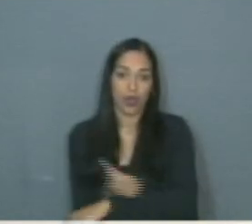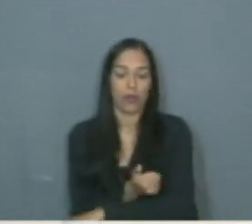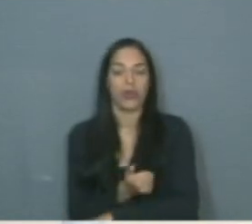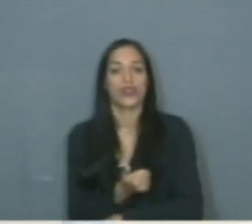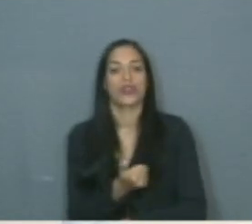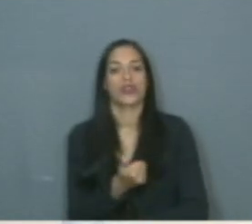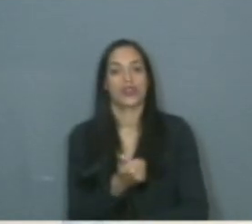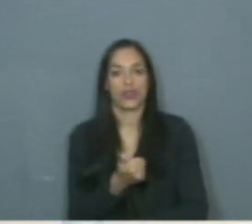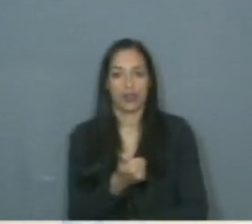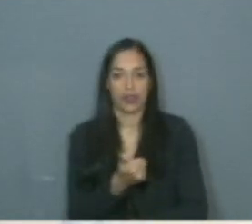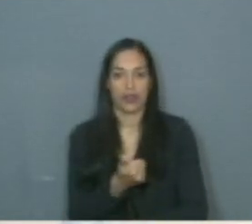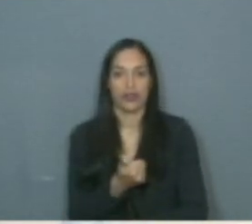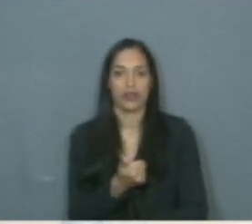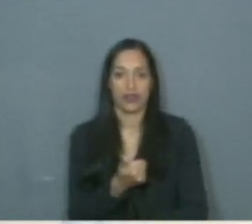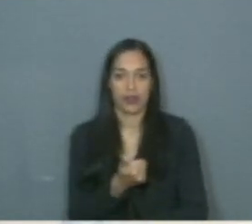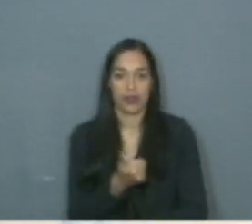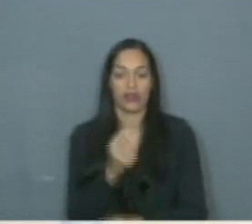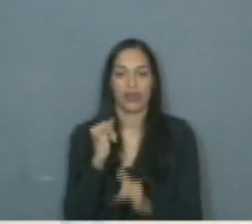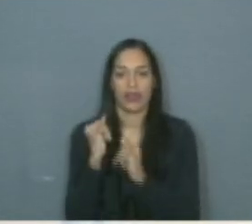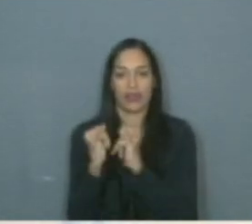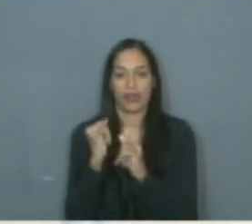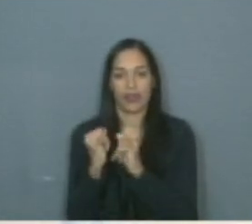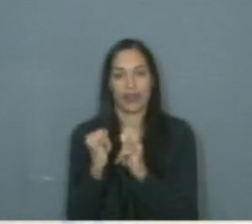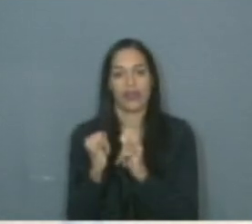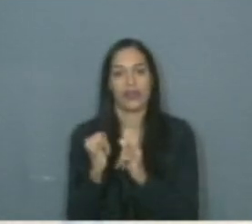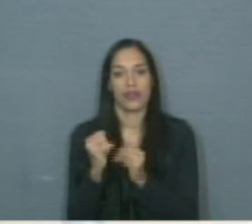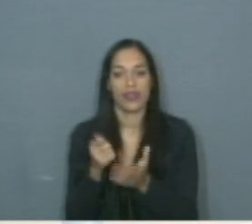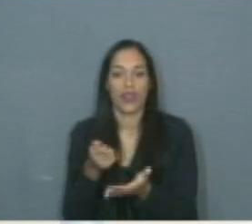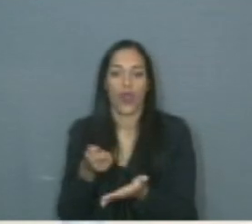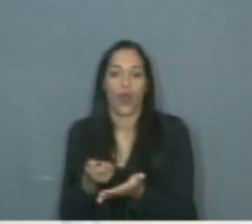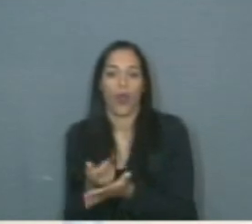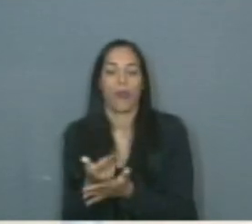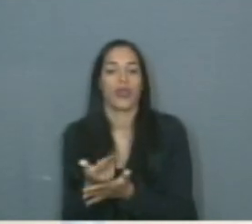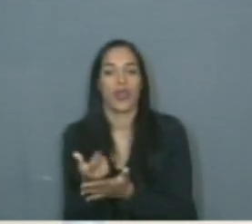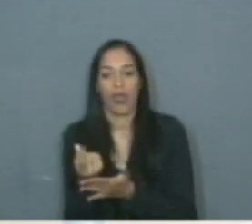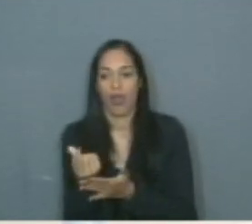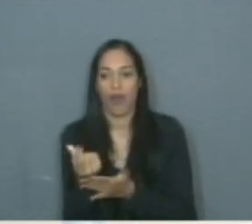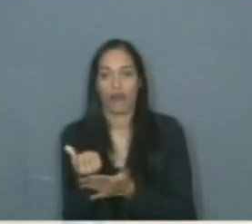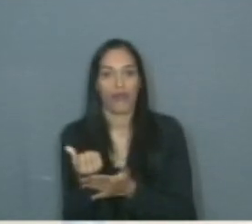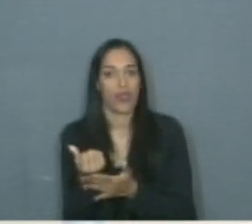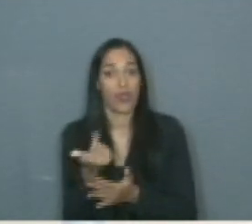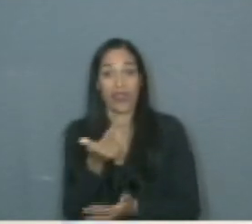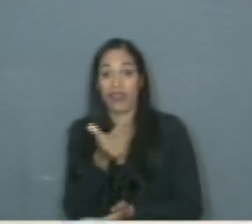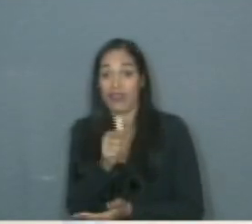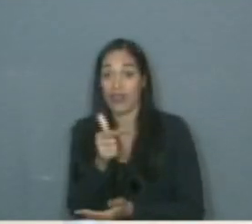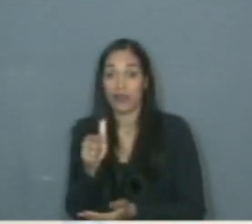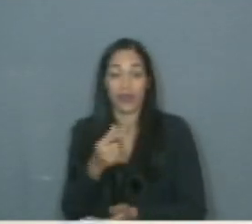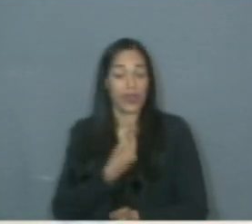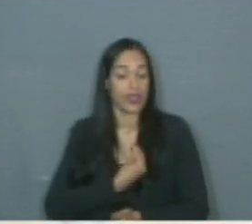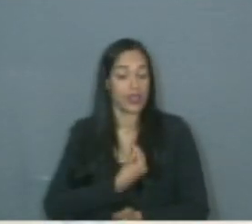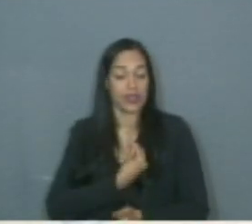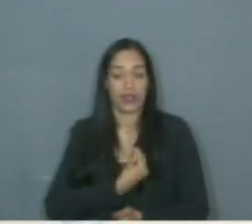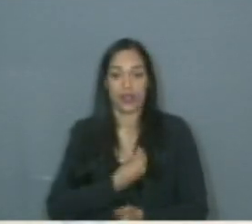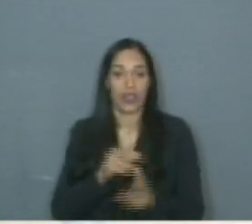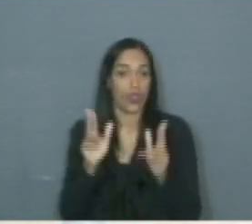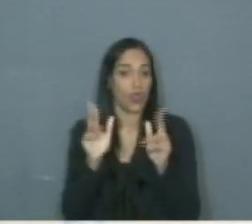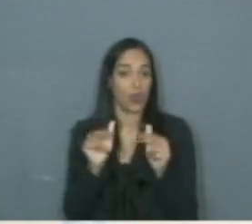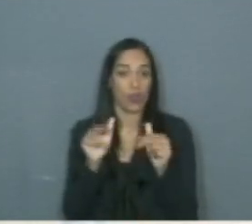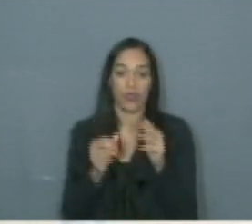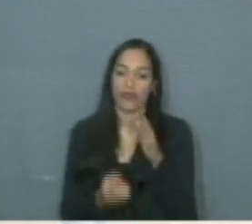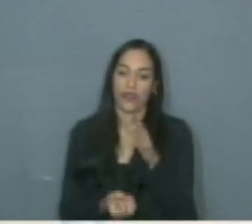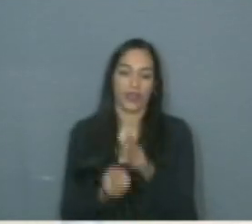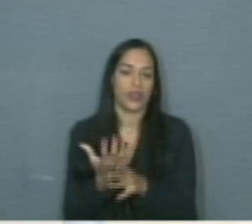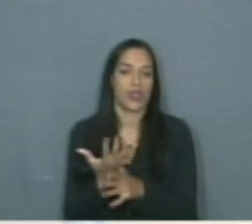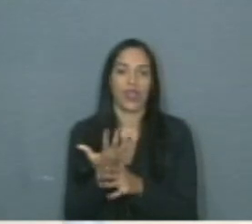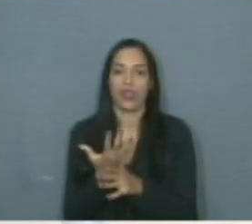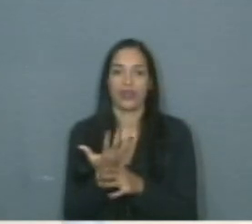mais reles, que é o golpe de querer cobrar uma taxa que sequer existe, de um tributo que nunca foi criado,